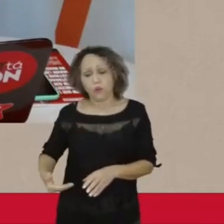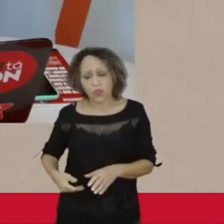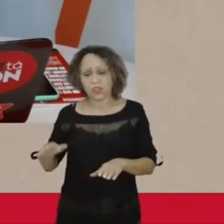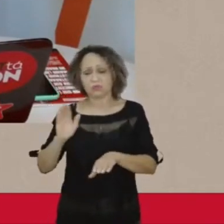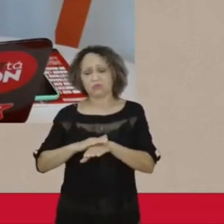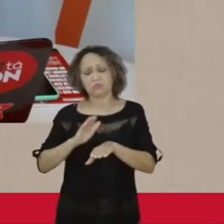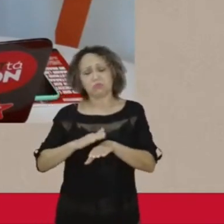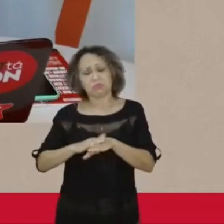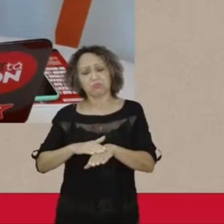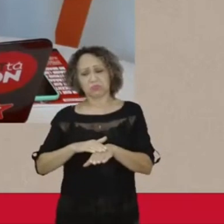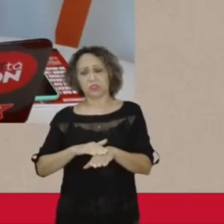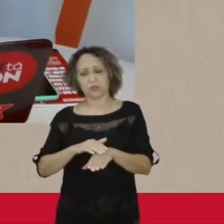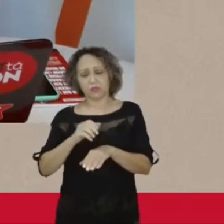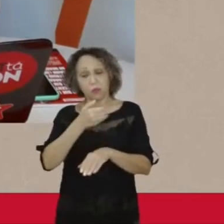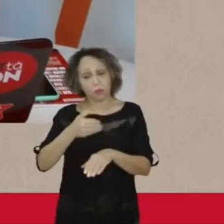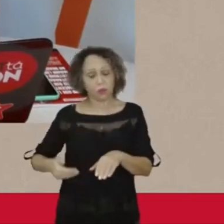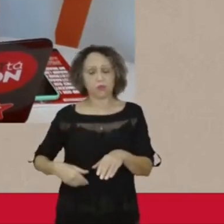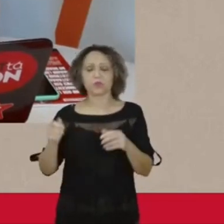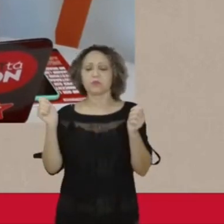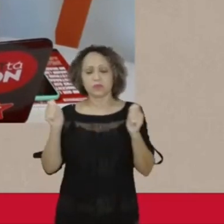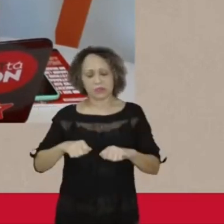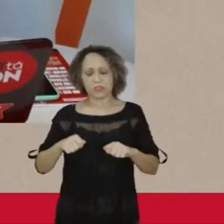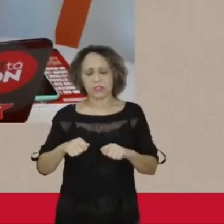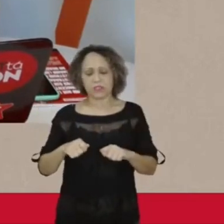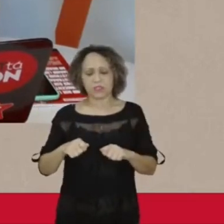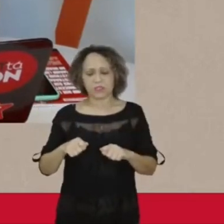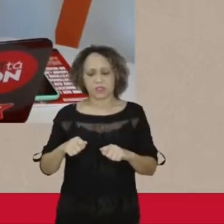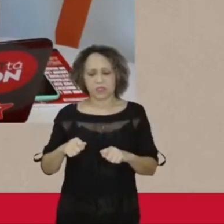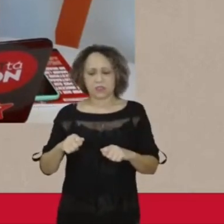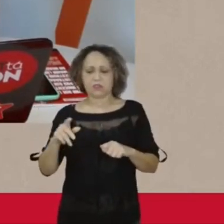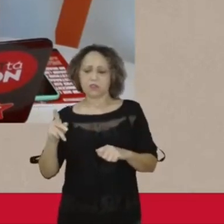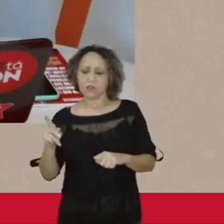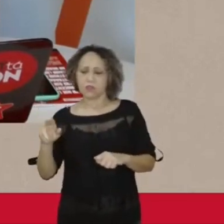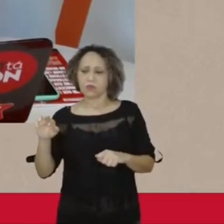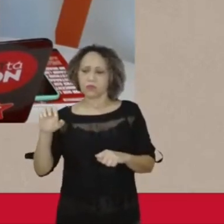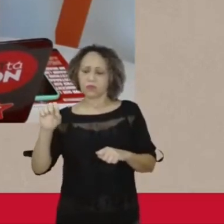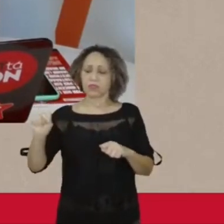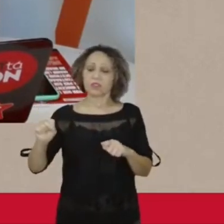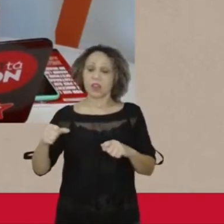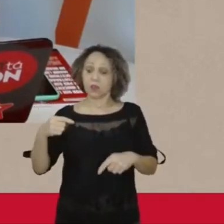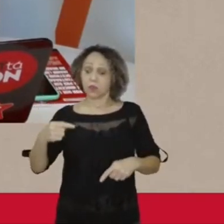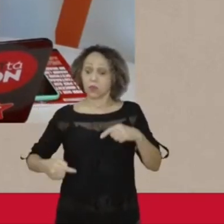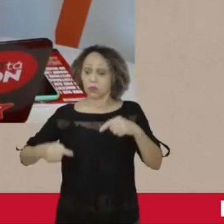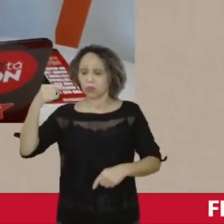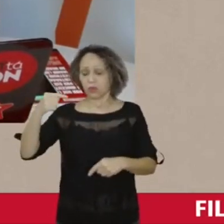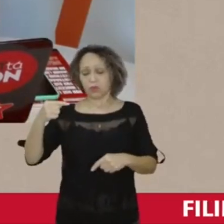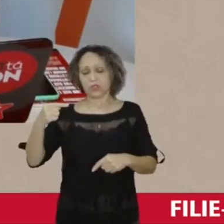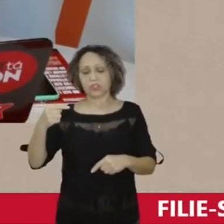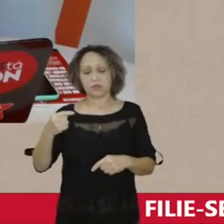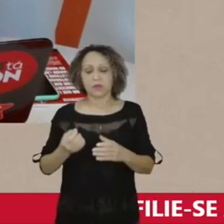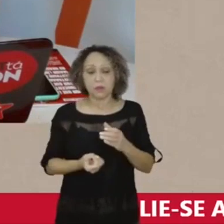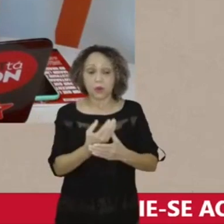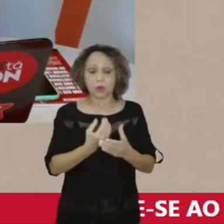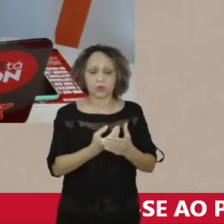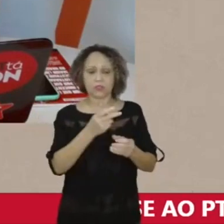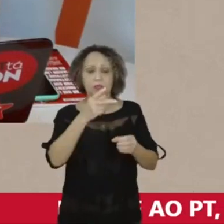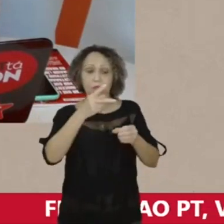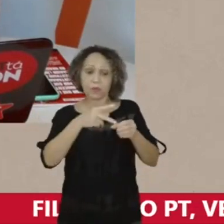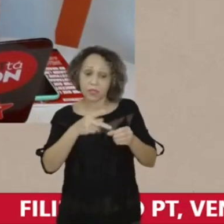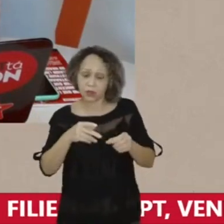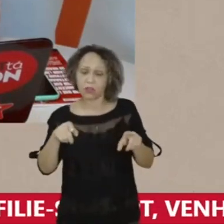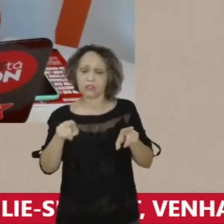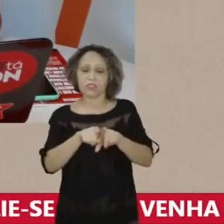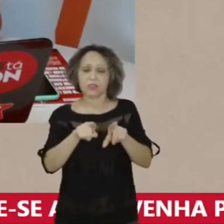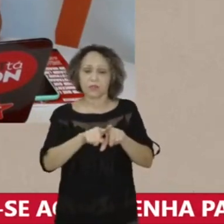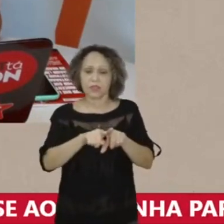Petrobras efetivamente pública, ela se tornou muito competitiva para produzir petróleo e derivados de petróleo, não é? E combustível. Com